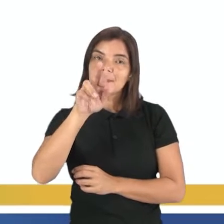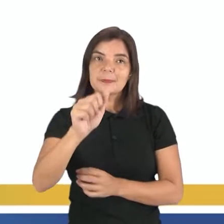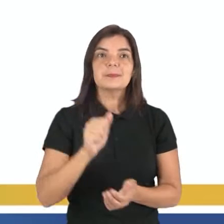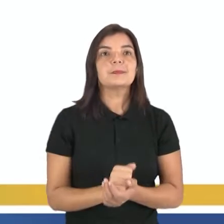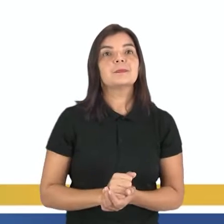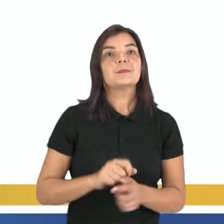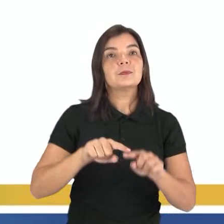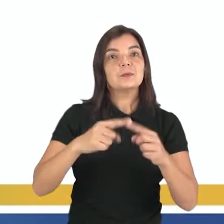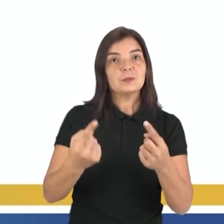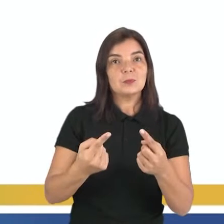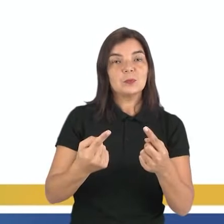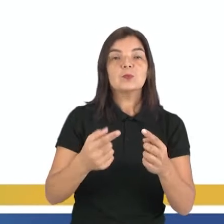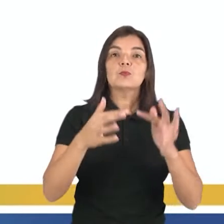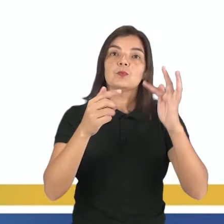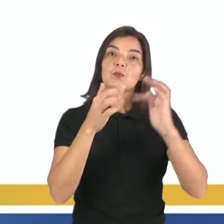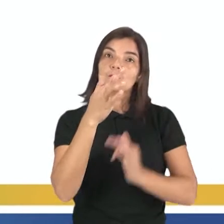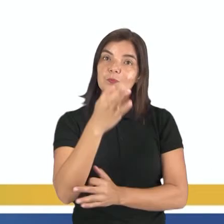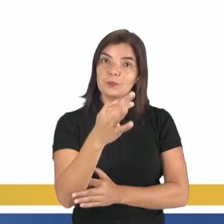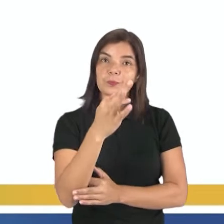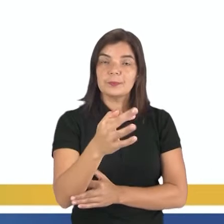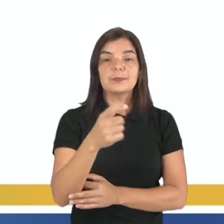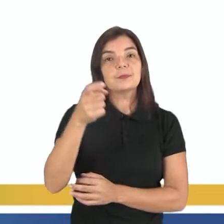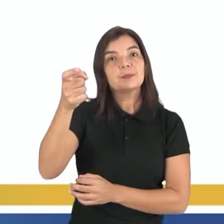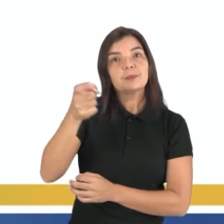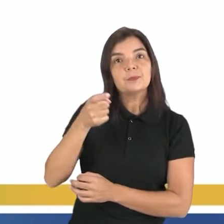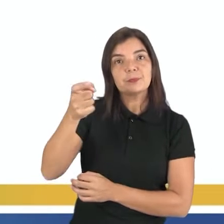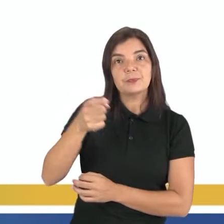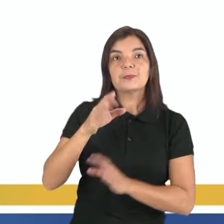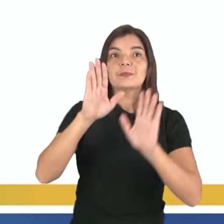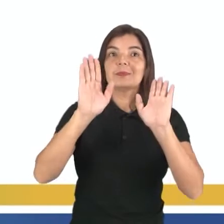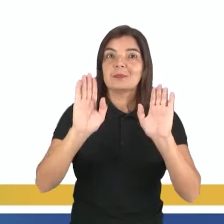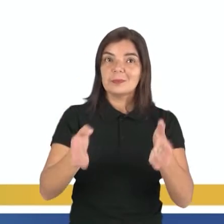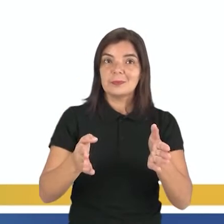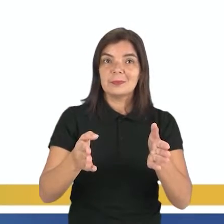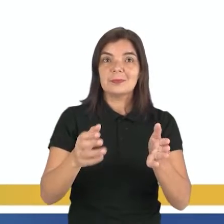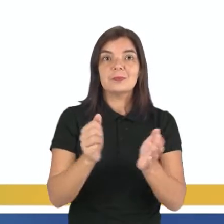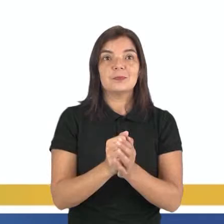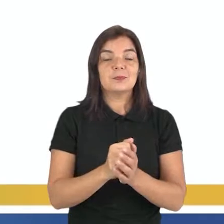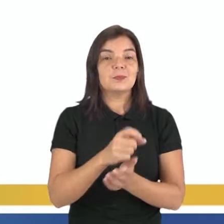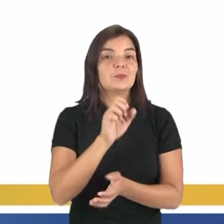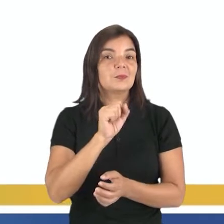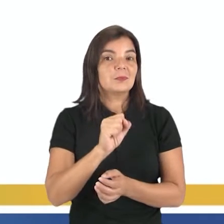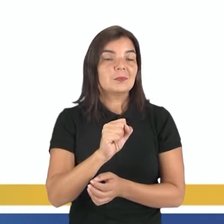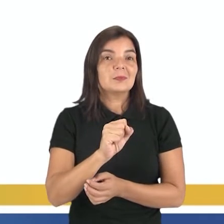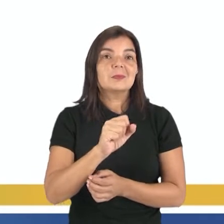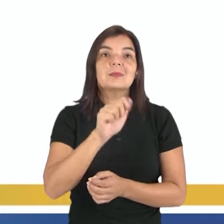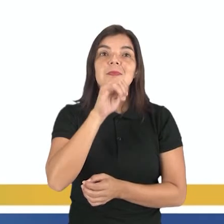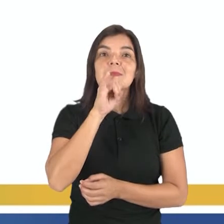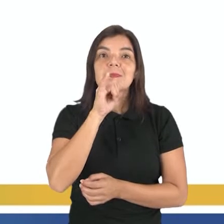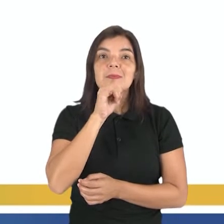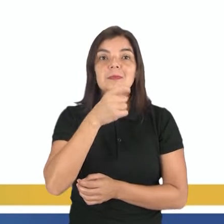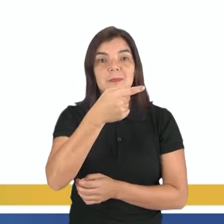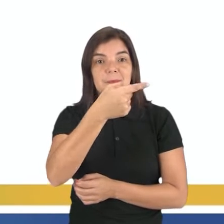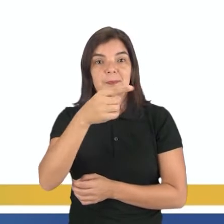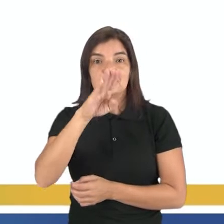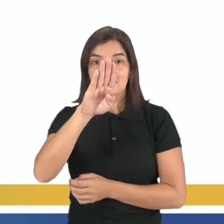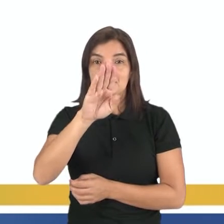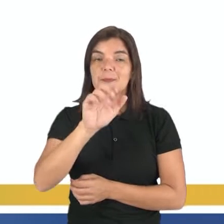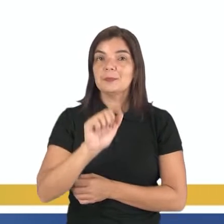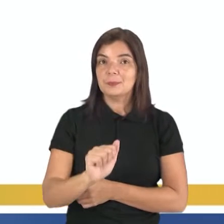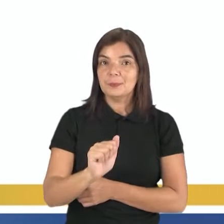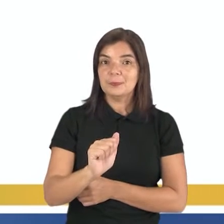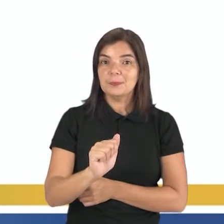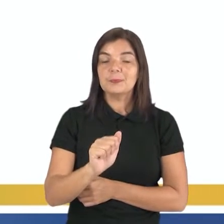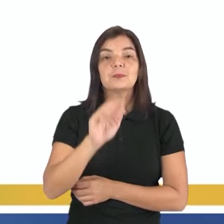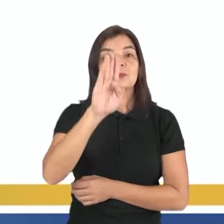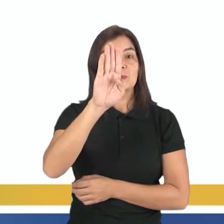ponto de intersecção do gráfico de f com o eixo x será no ponto de abscissa menos b sobre a. Ou seja,